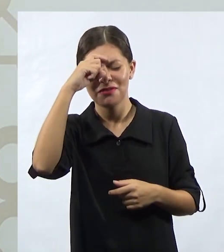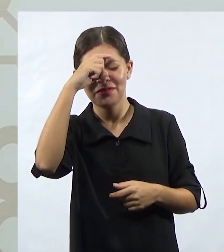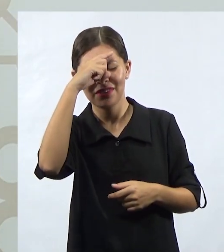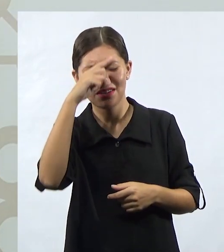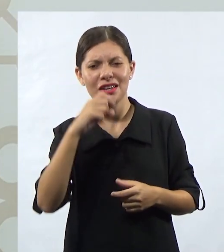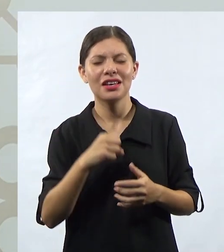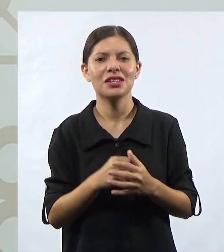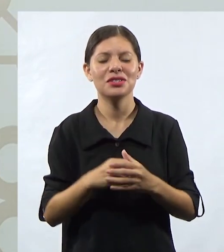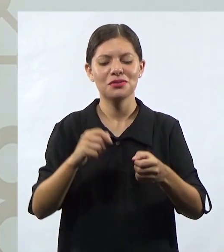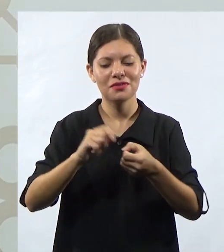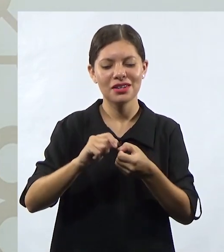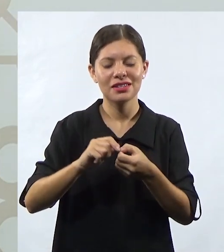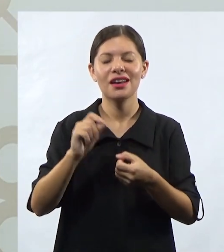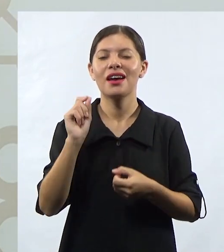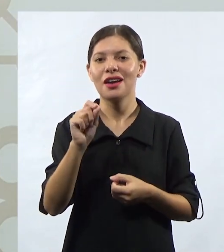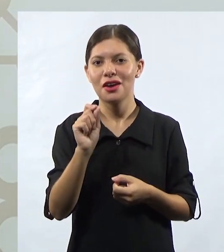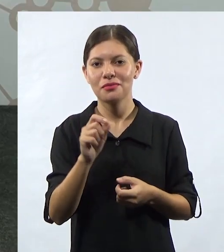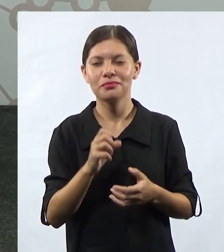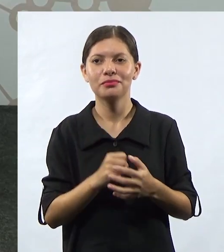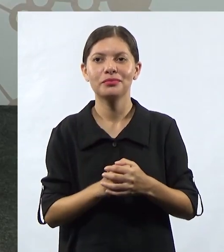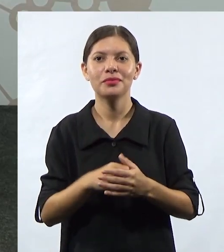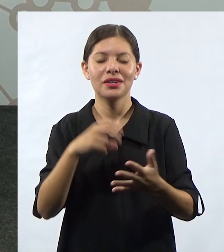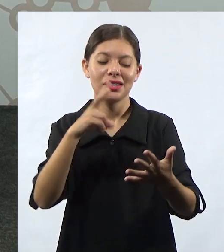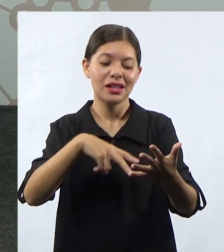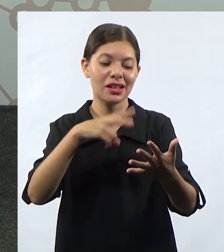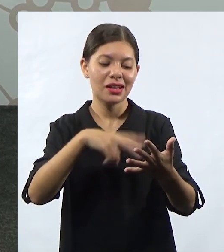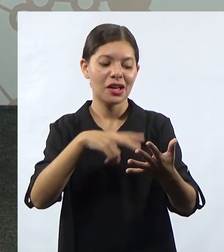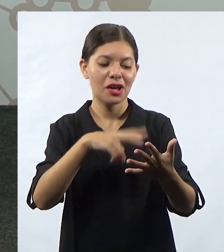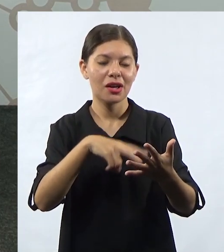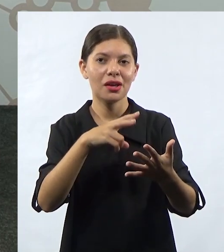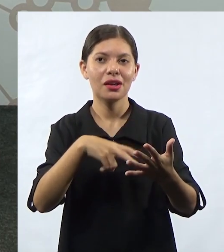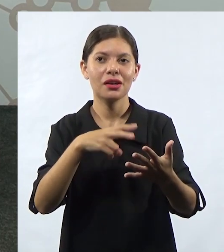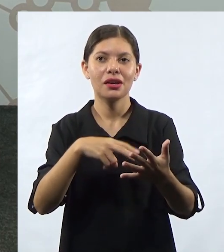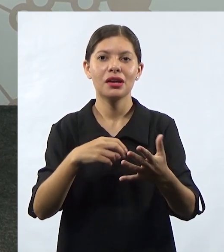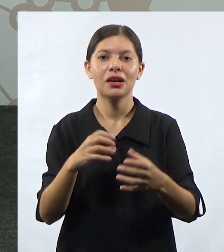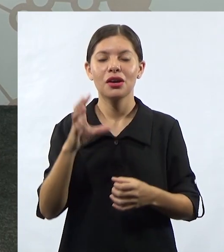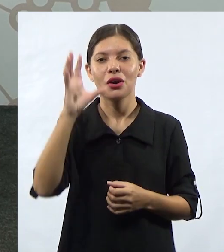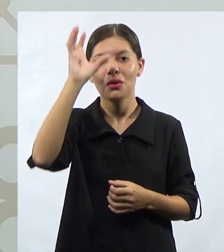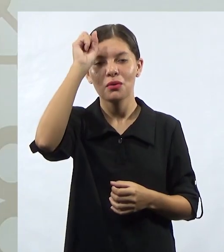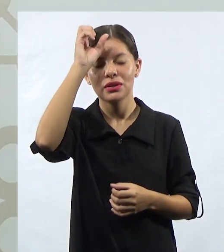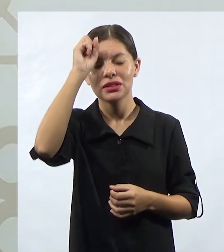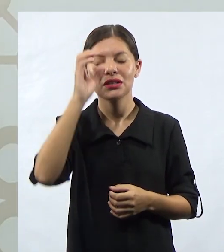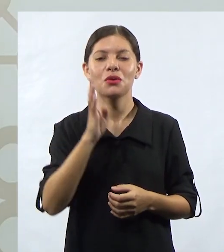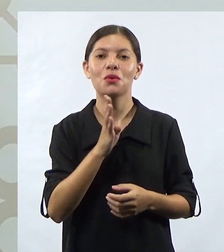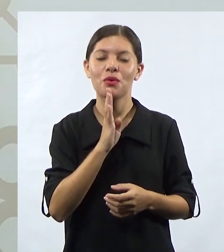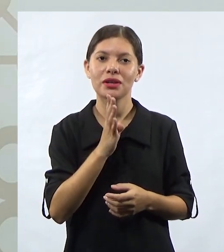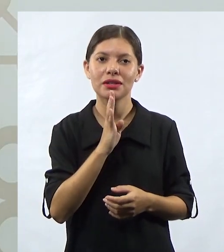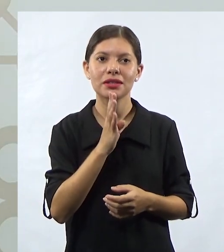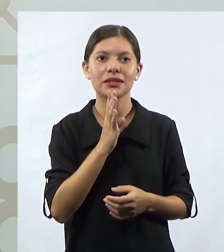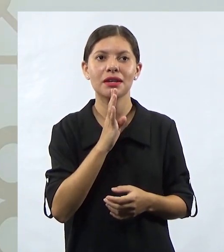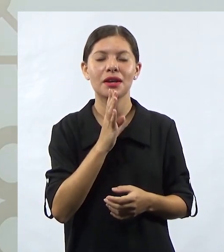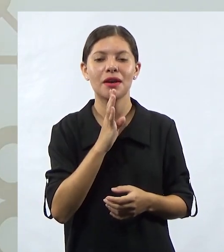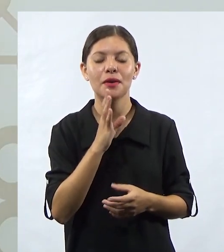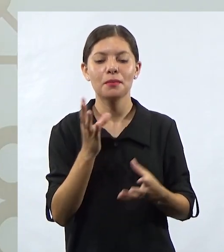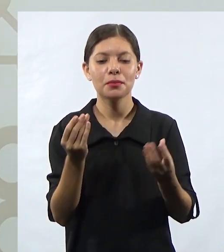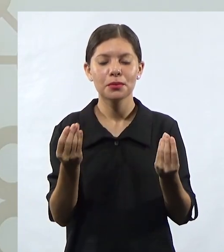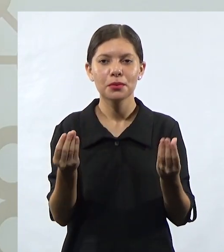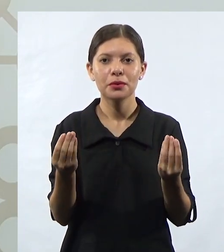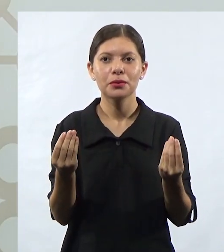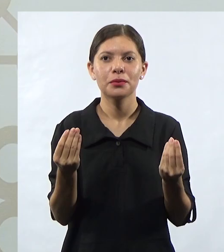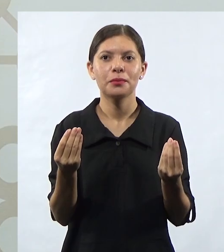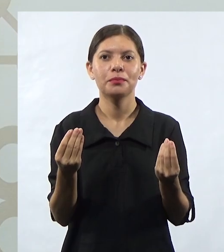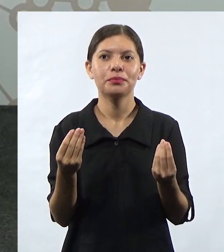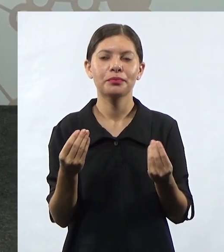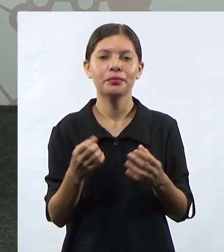tem que ler muito, você tem que conhecer muito, para você poder organizar quais são os assuntos ou quais são